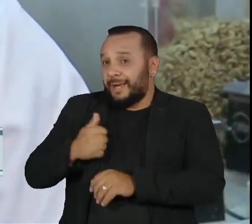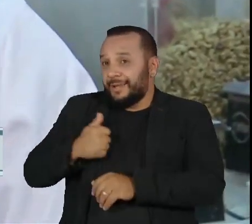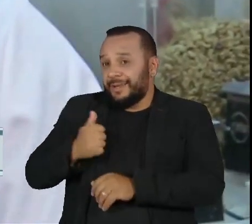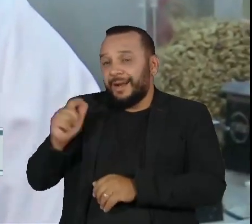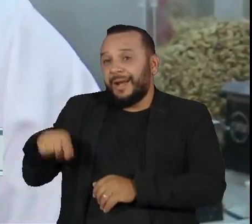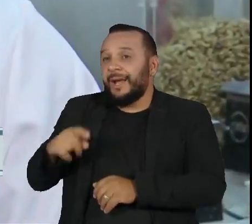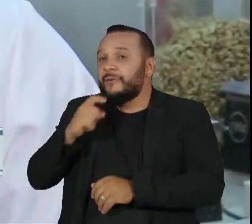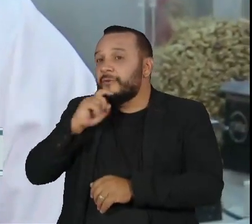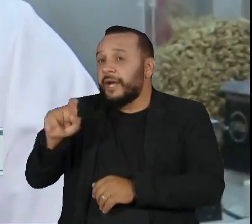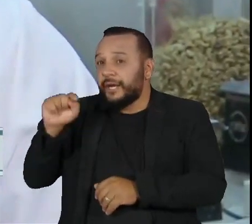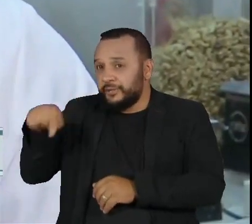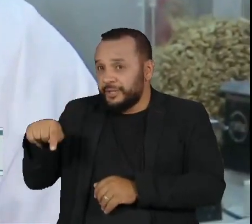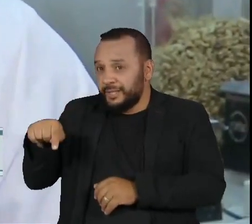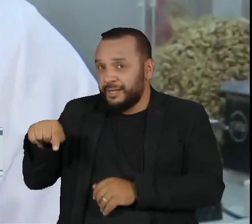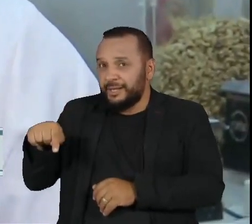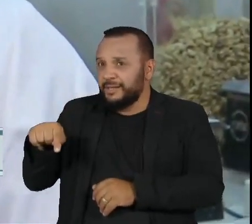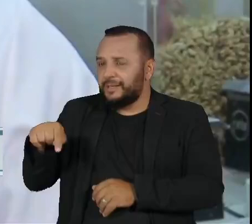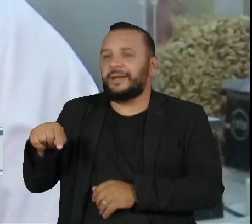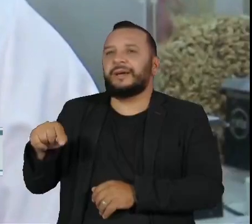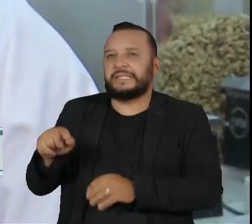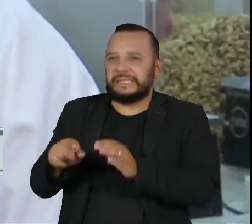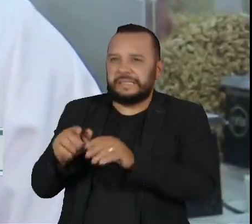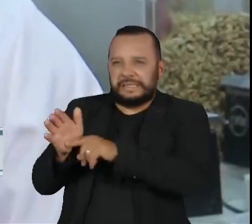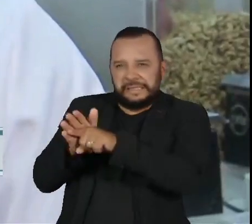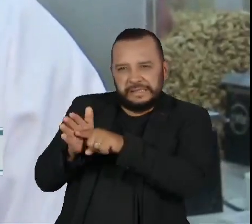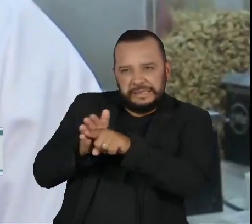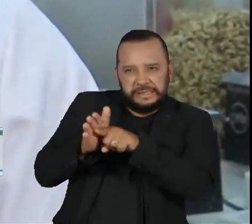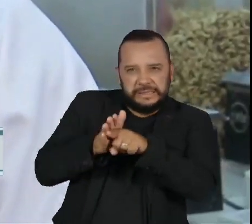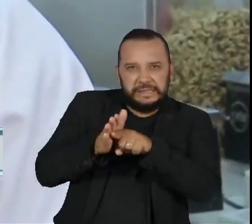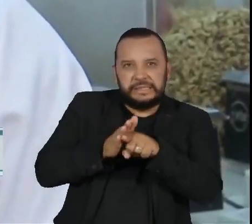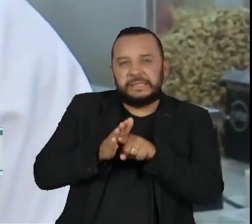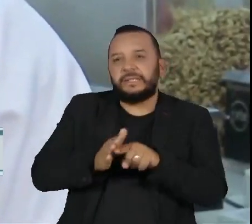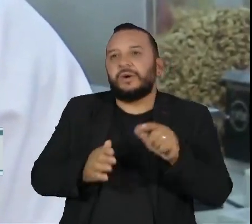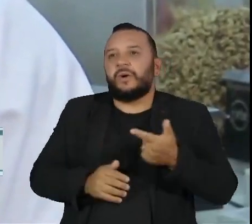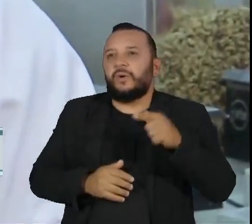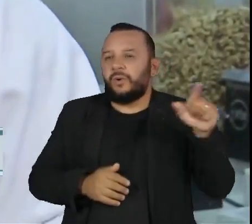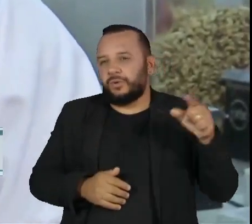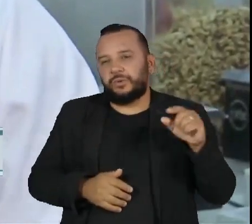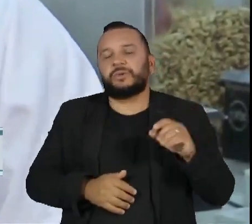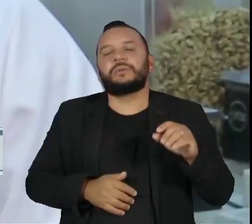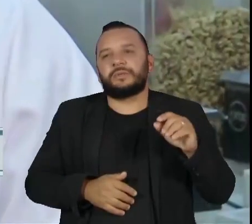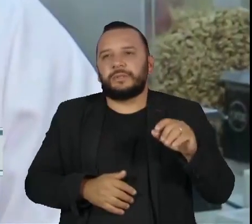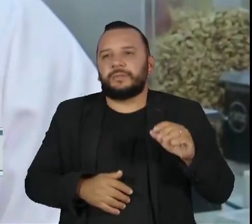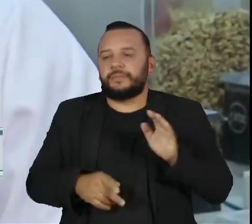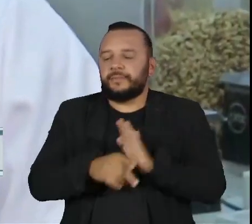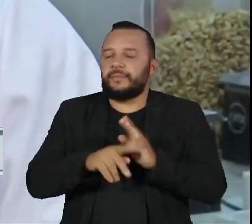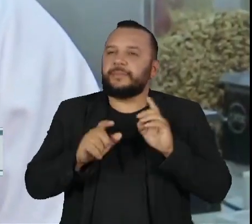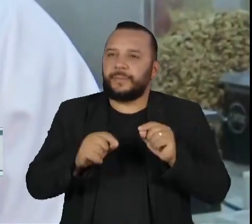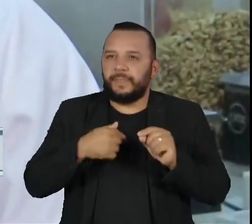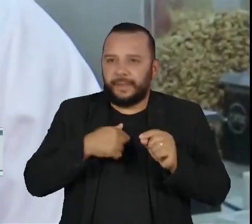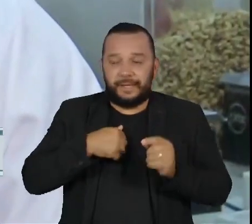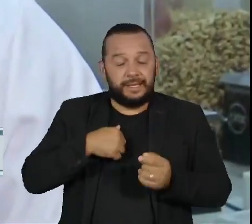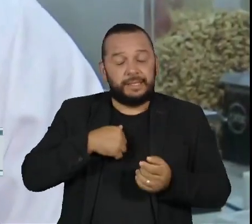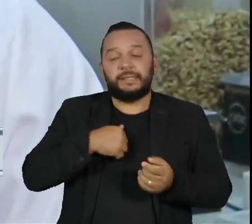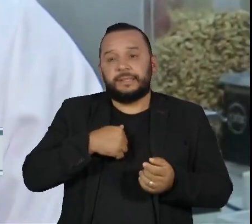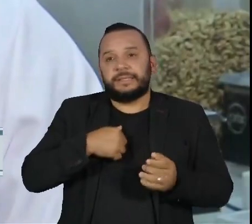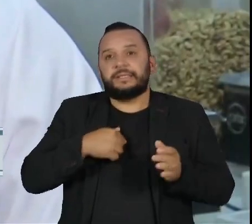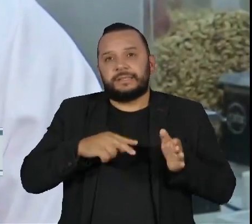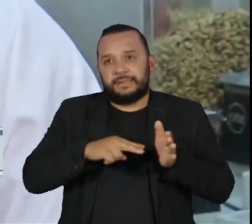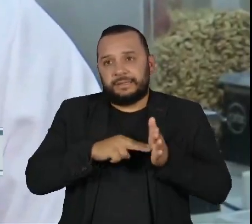Novo. Eu tenho uma busca enorme, grande, pela lentilha síria. É uma lentilha que ela tem a